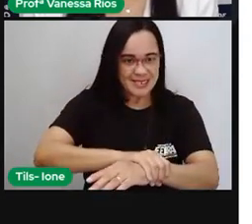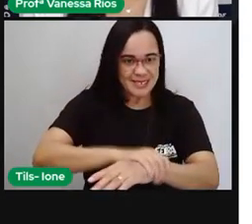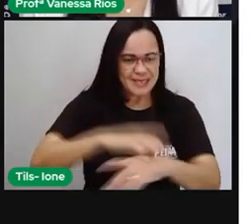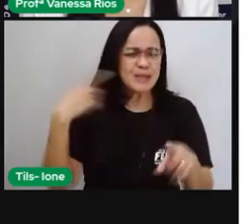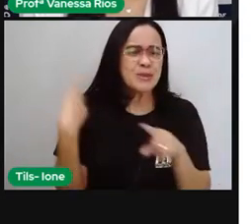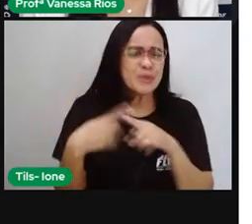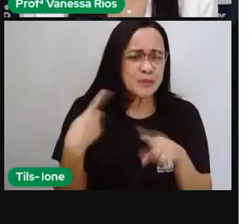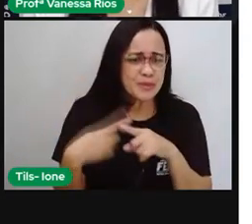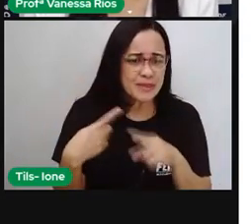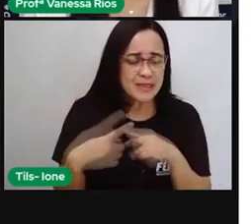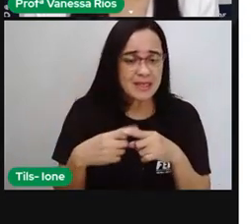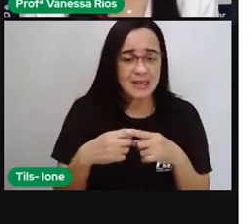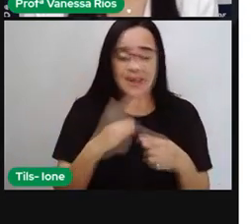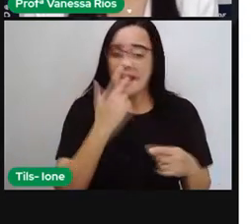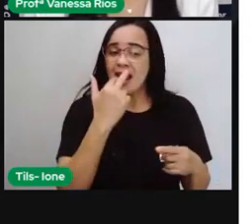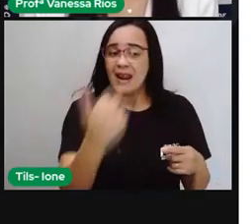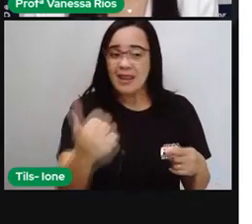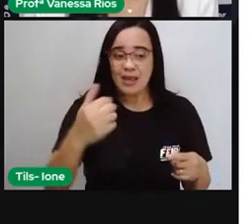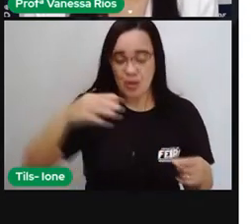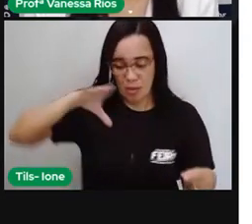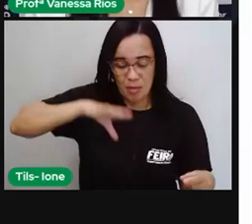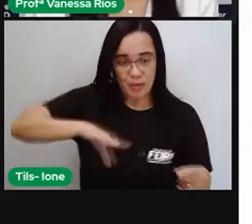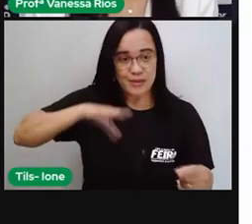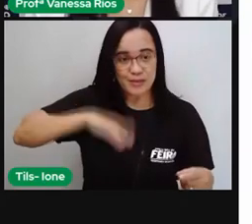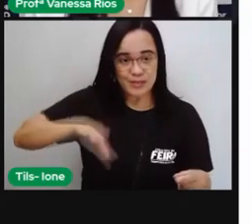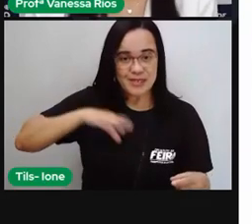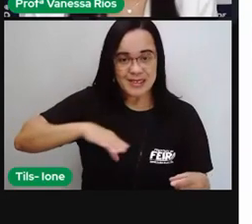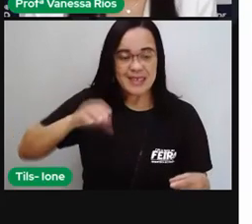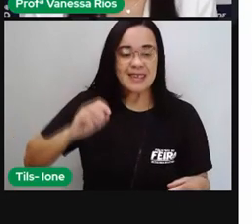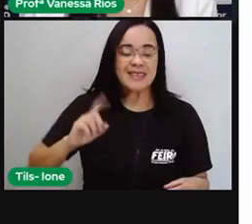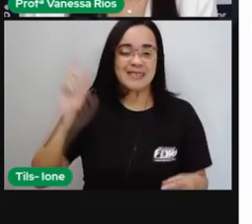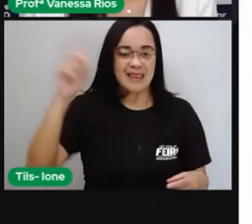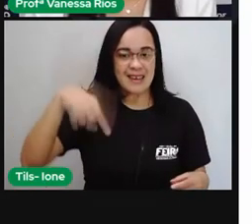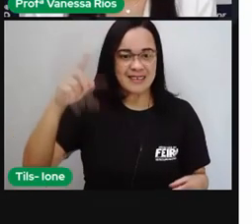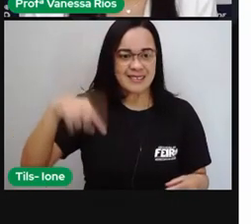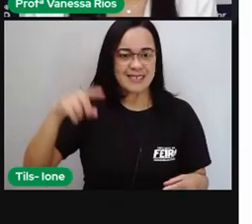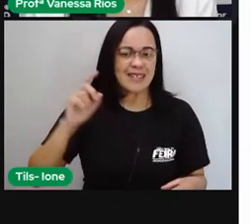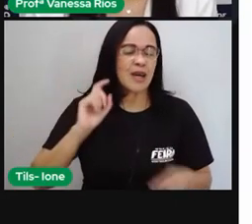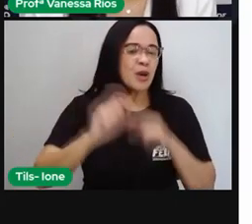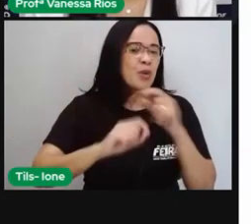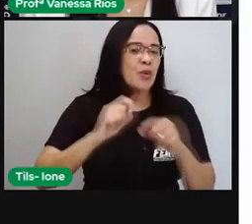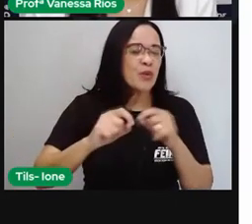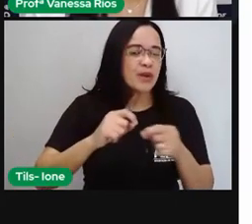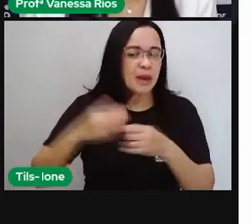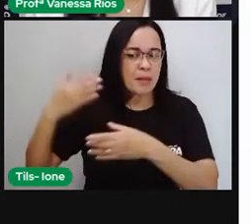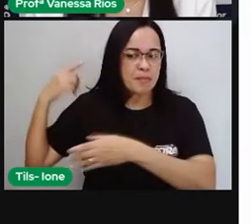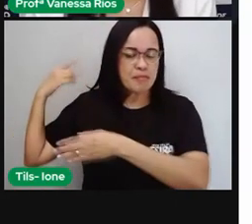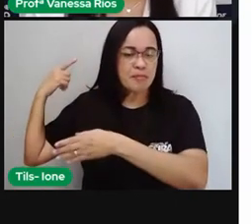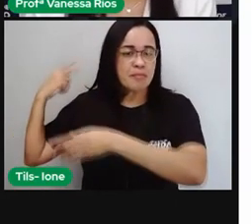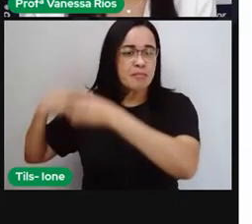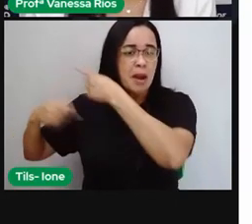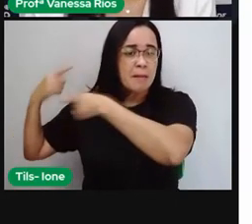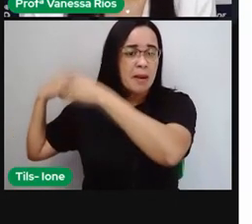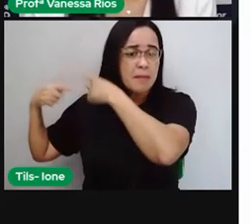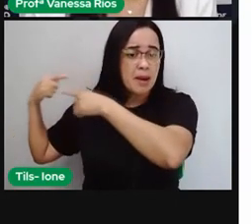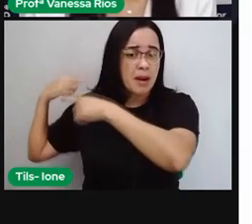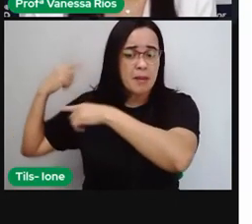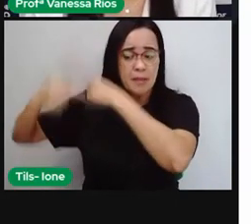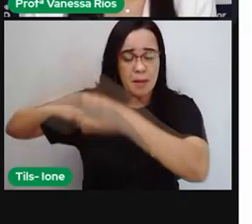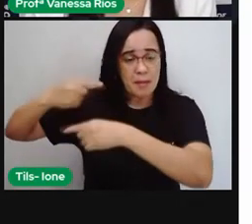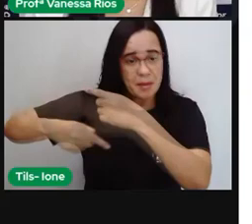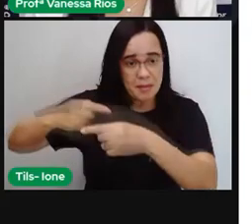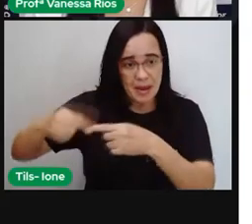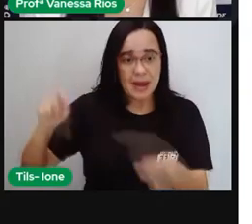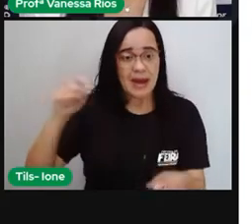traz, né, a língua portuguesa como uma das heranças aí deixadas pelos portugueses na formação, na construção da